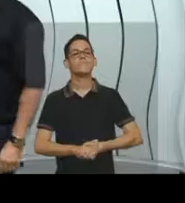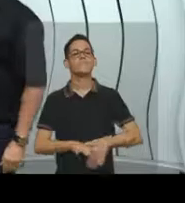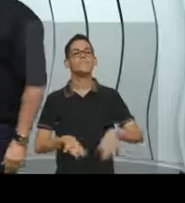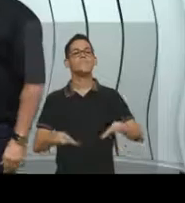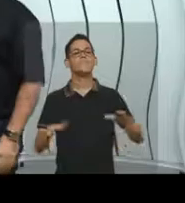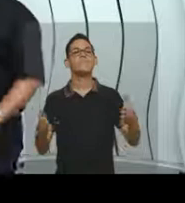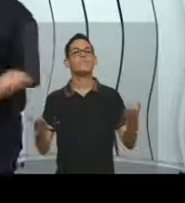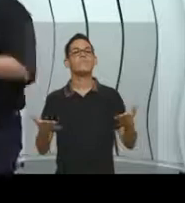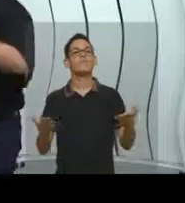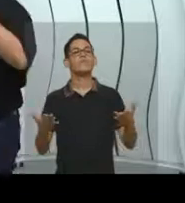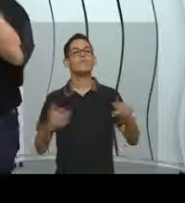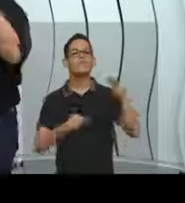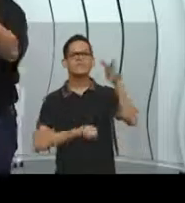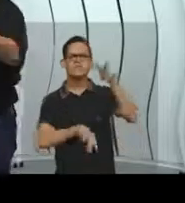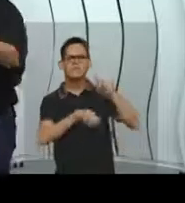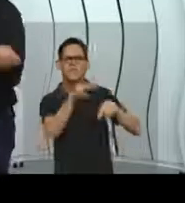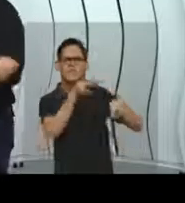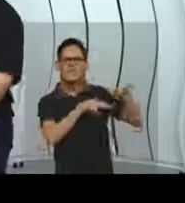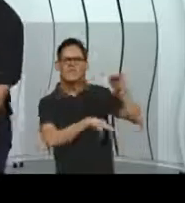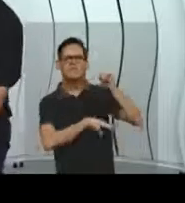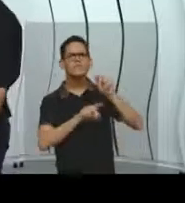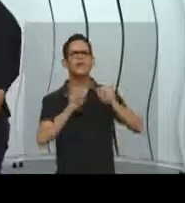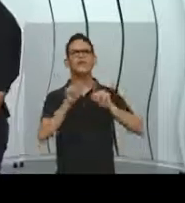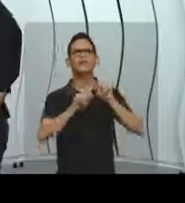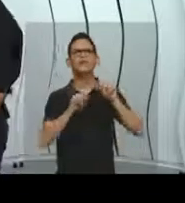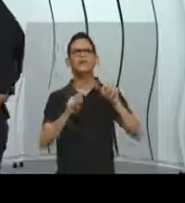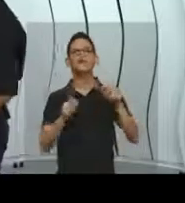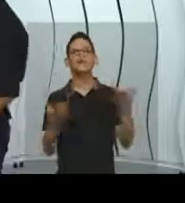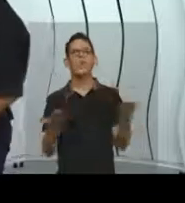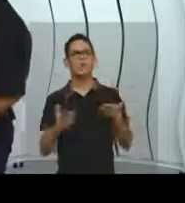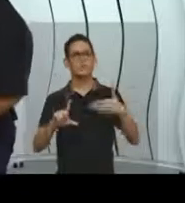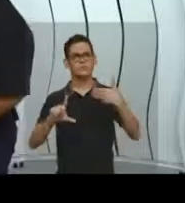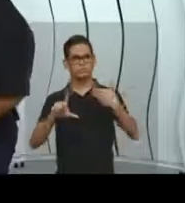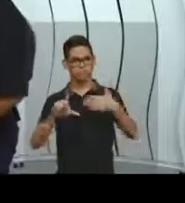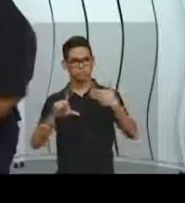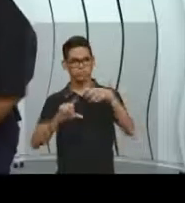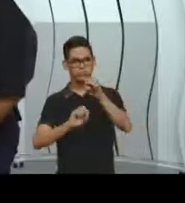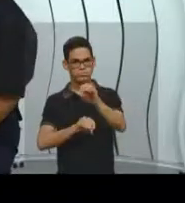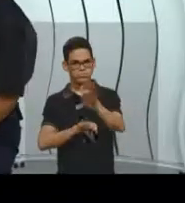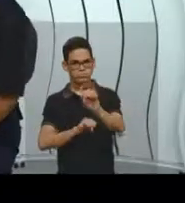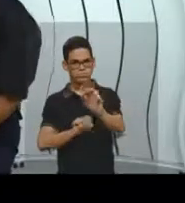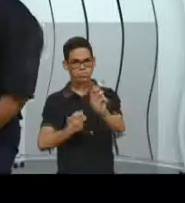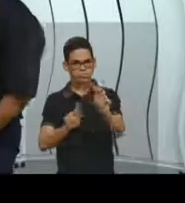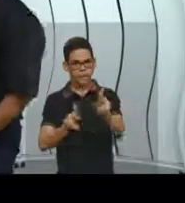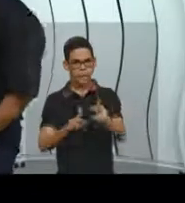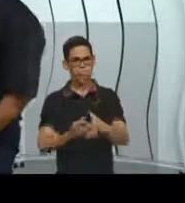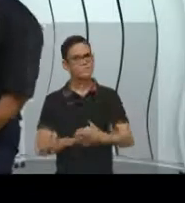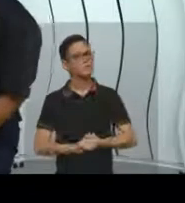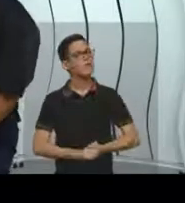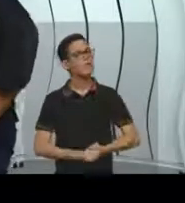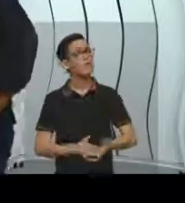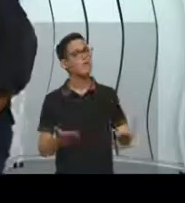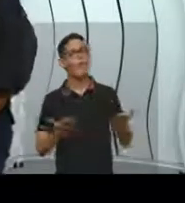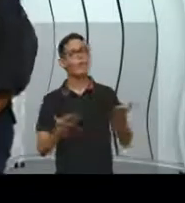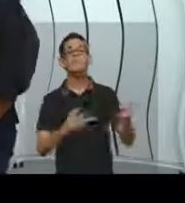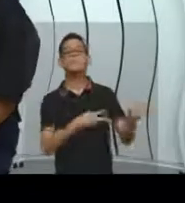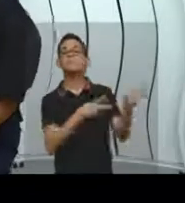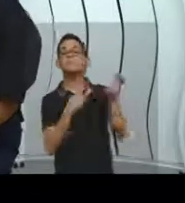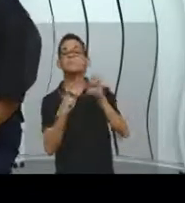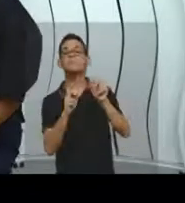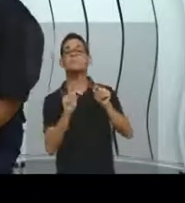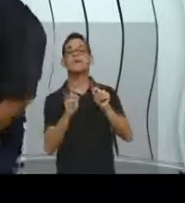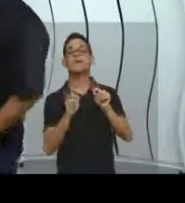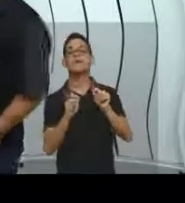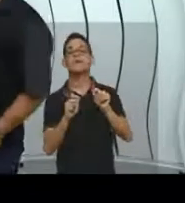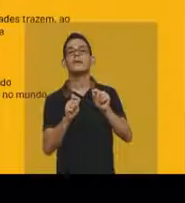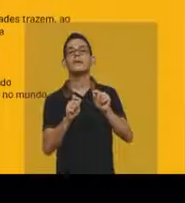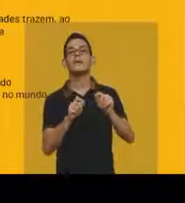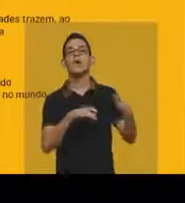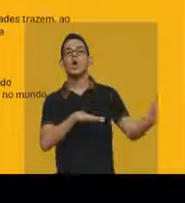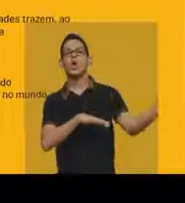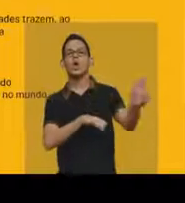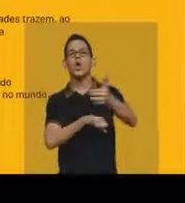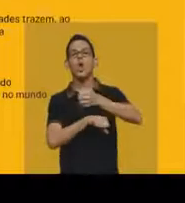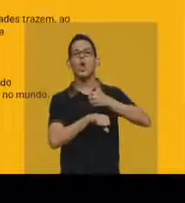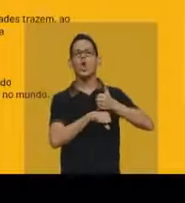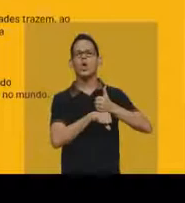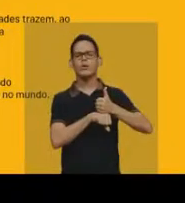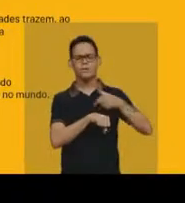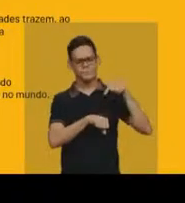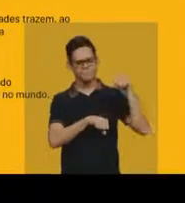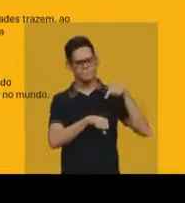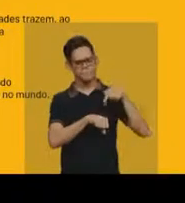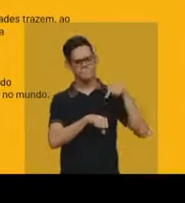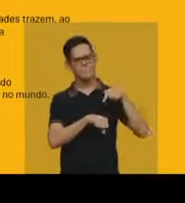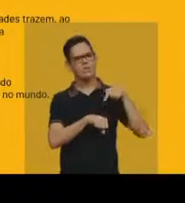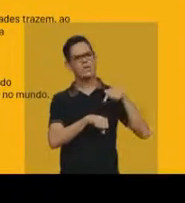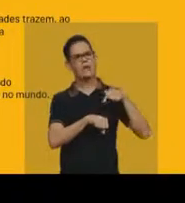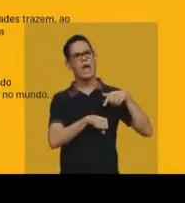encerrar analisando o que nós conseguimos perceber hoje nessa aula, tá? Percebemos que desde o período colonial, a agropecuária